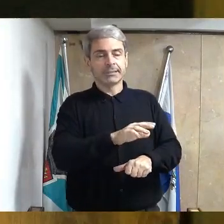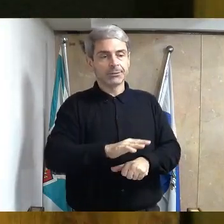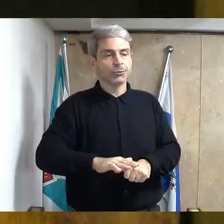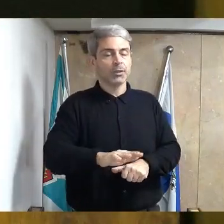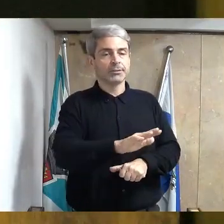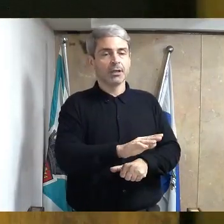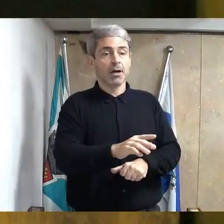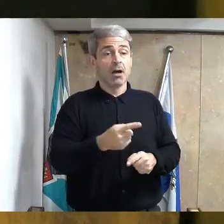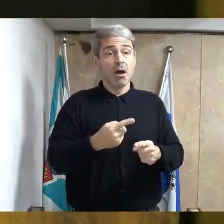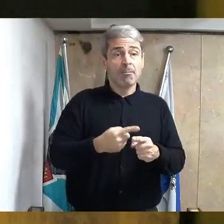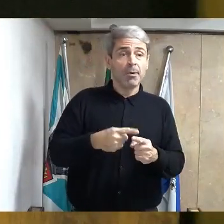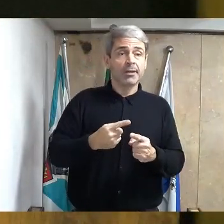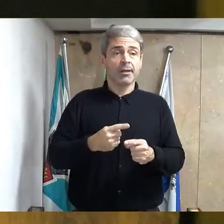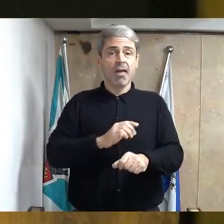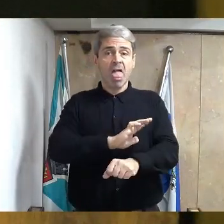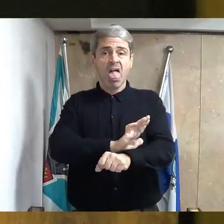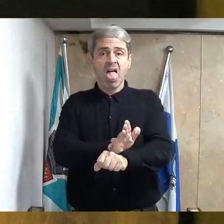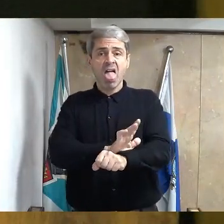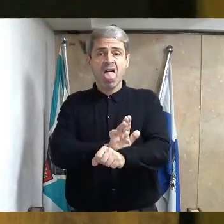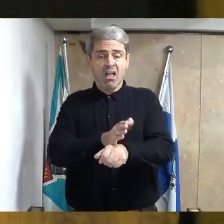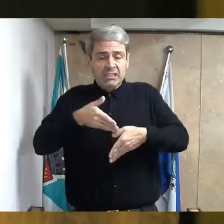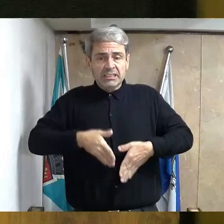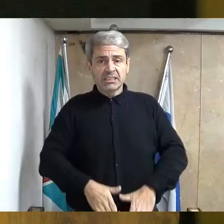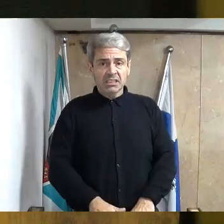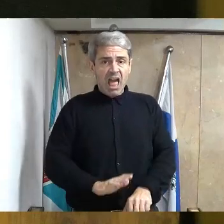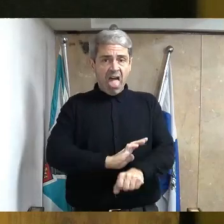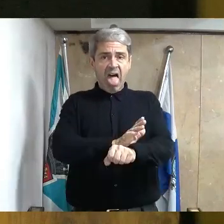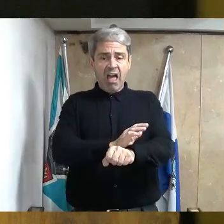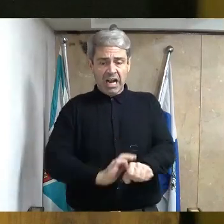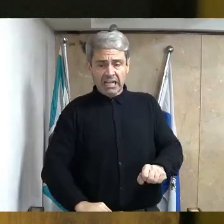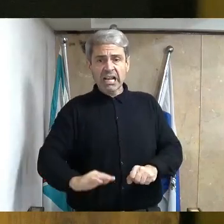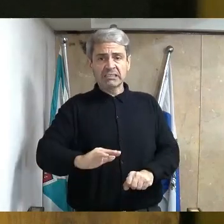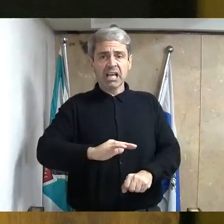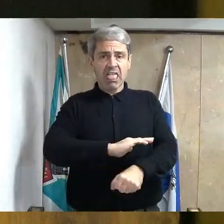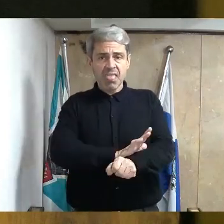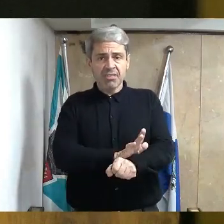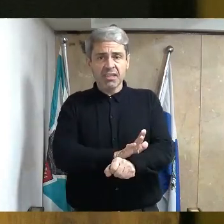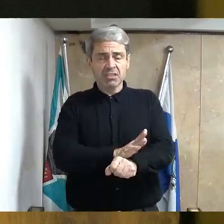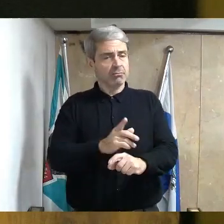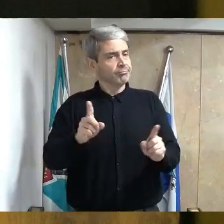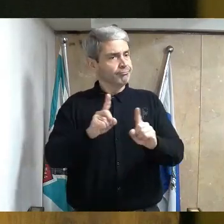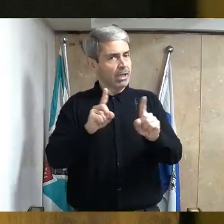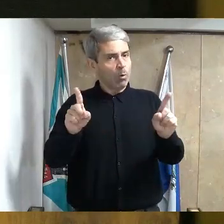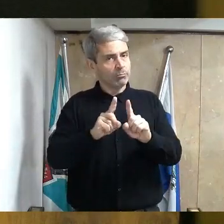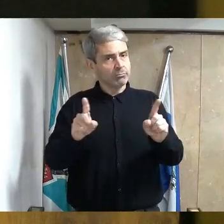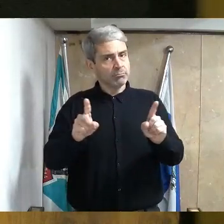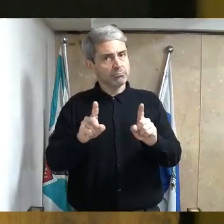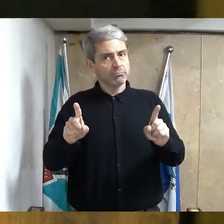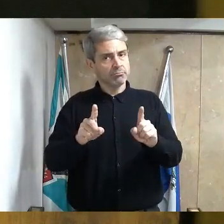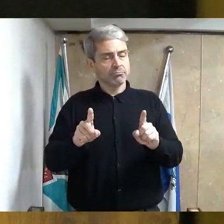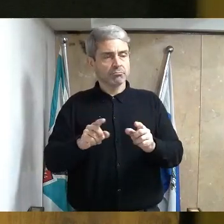Porque ninguém nasce racista. A criança não nasce racista.